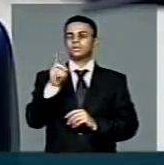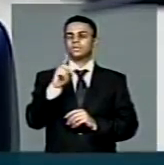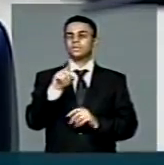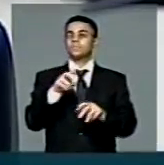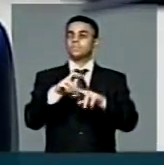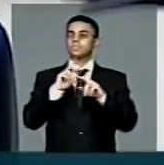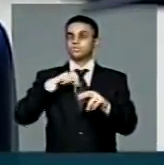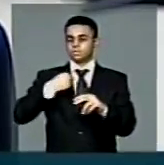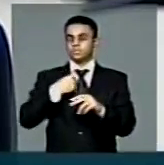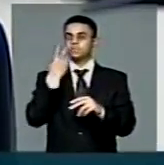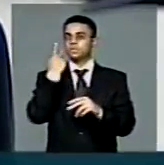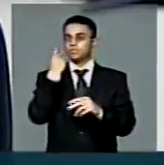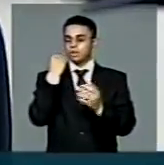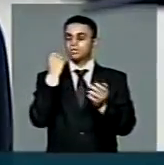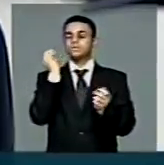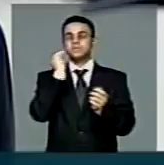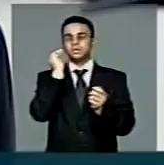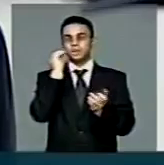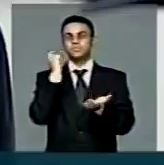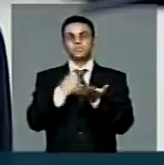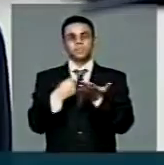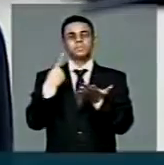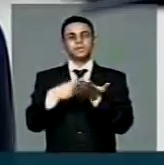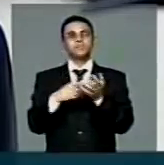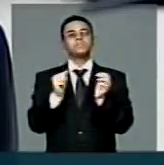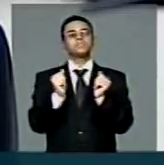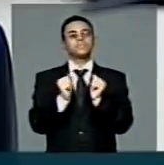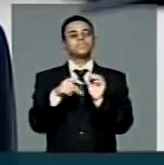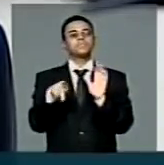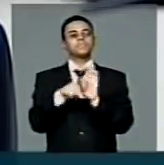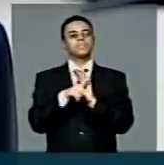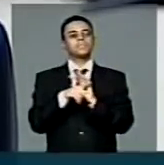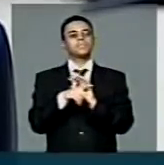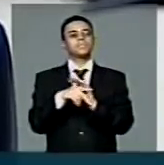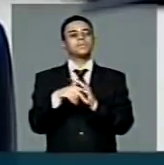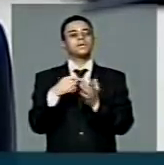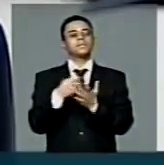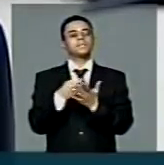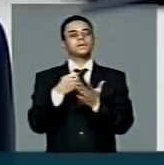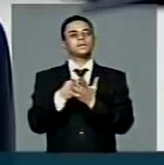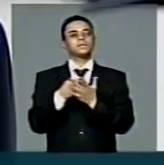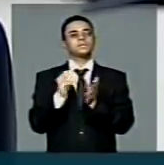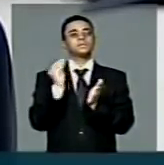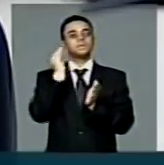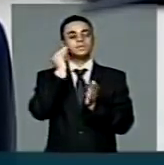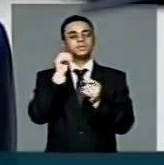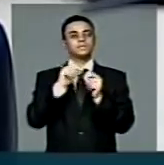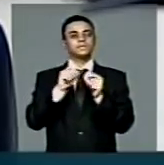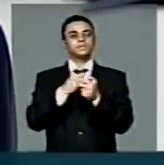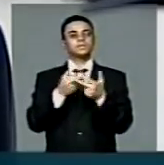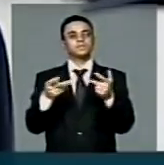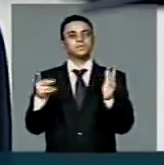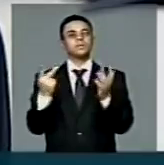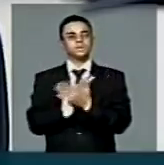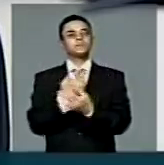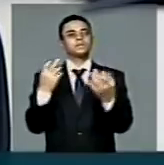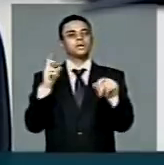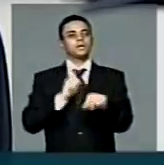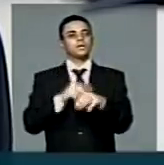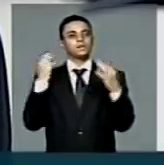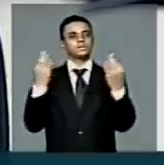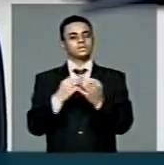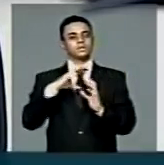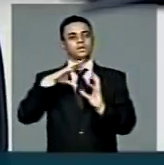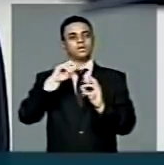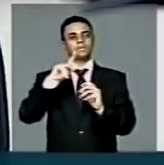cumprir esse dever para que as competições que ali se realizassem atendessem ao espírito desse grande acontecimento que é a Copa